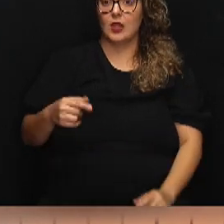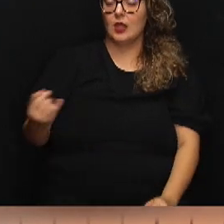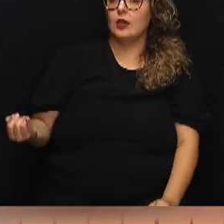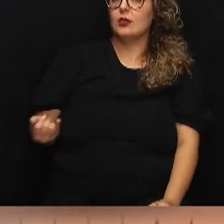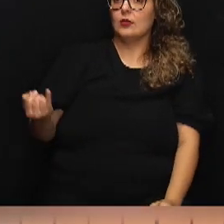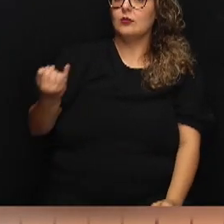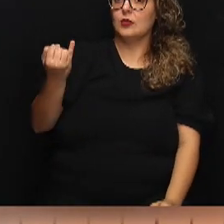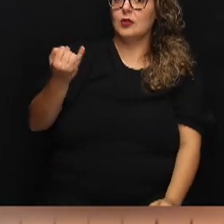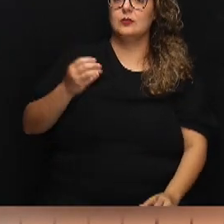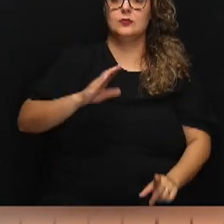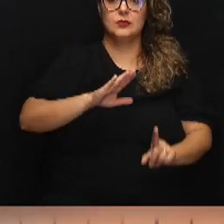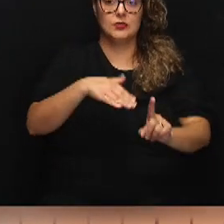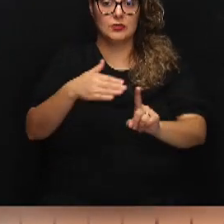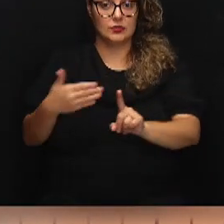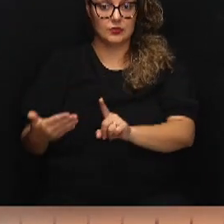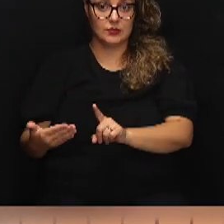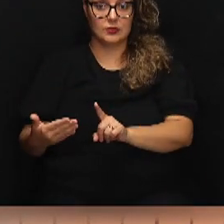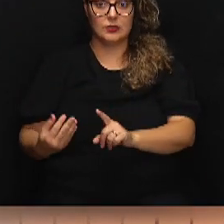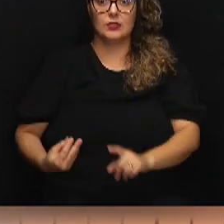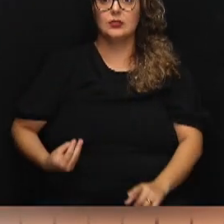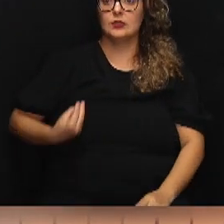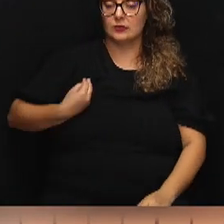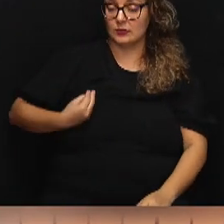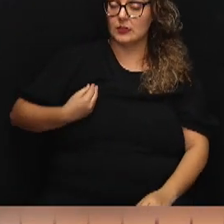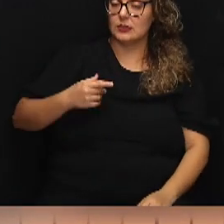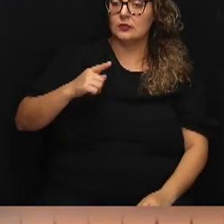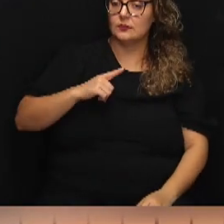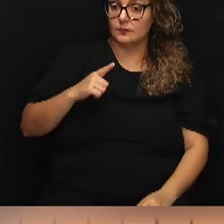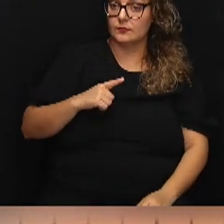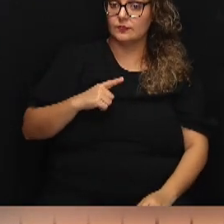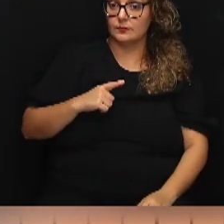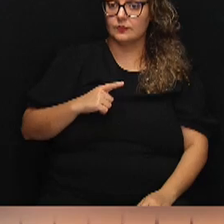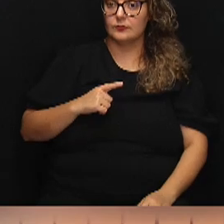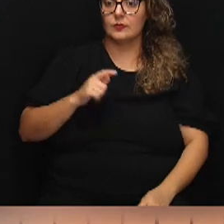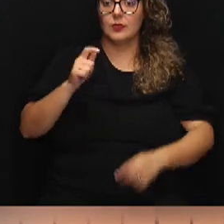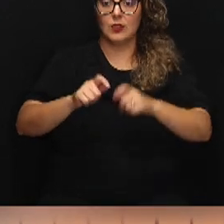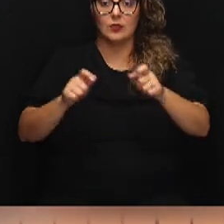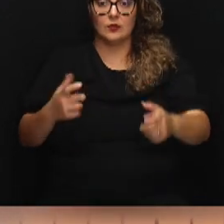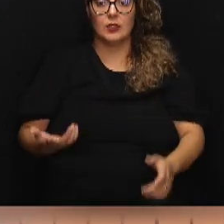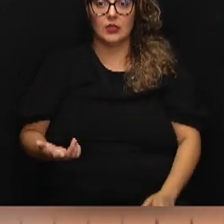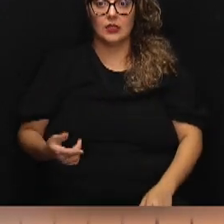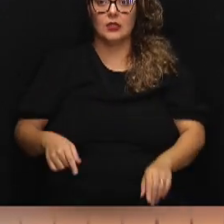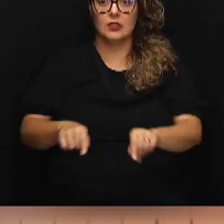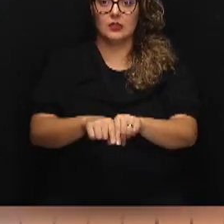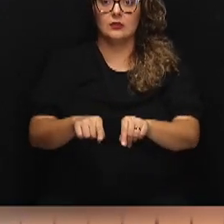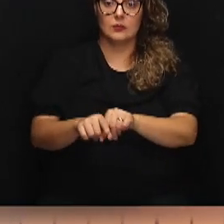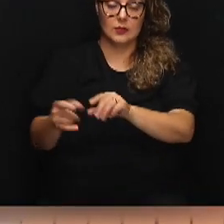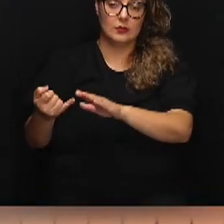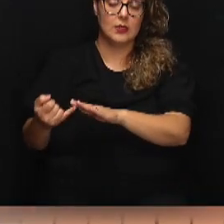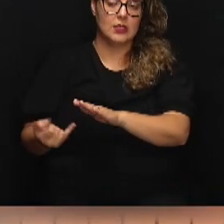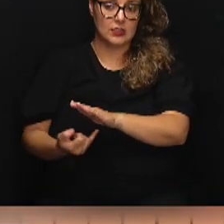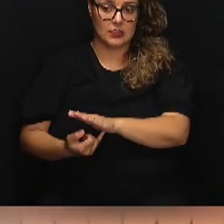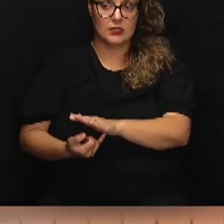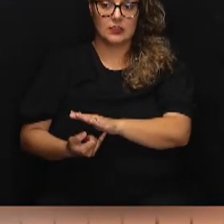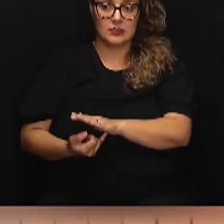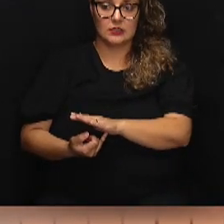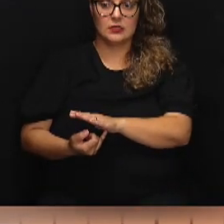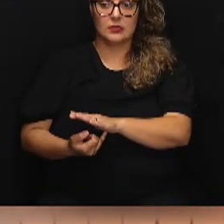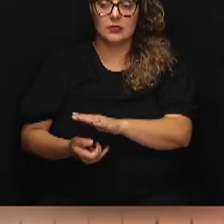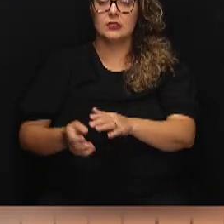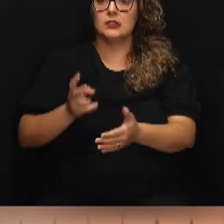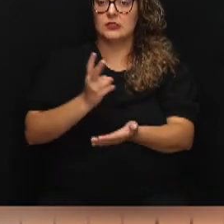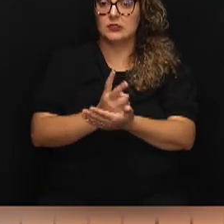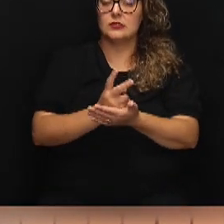importante homenagearmos em vida, essas homenagens para pessoas e também para entidades, que tanto